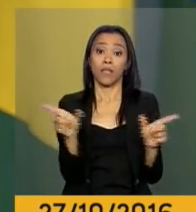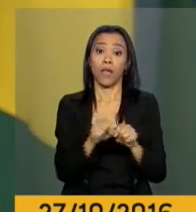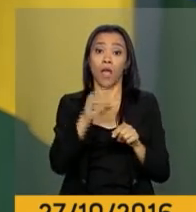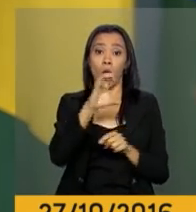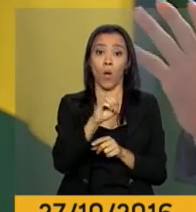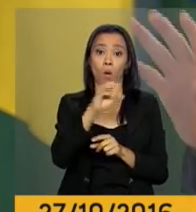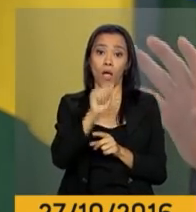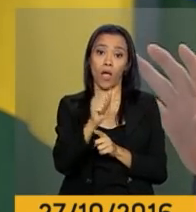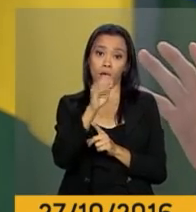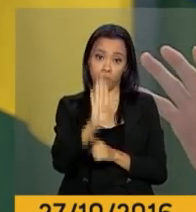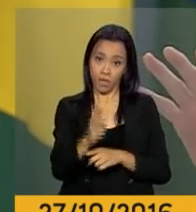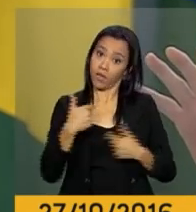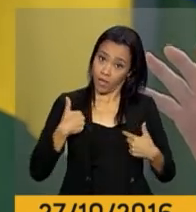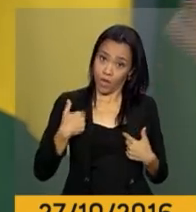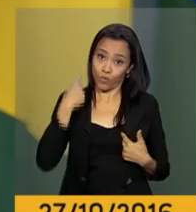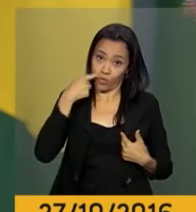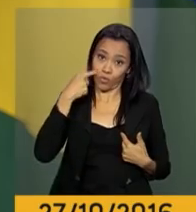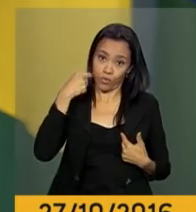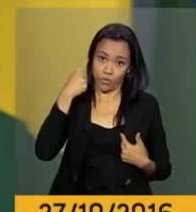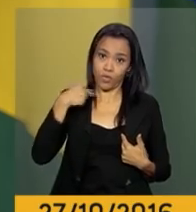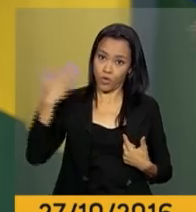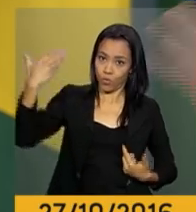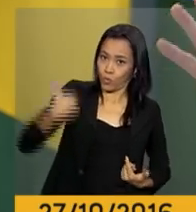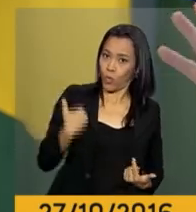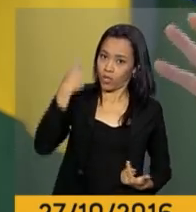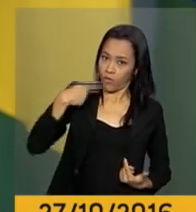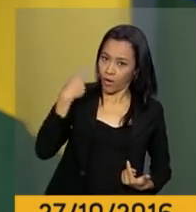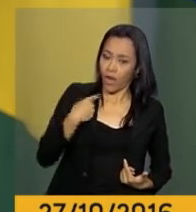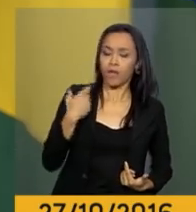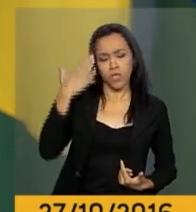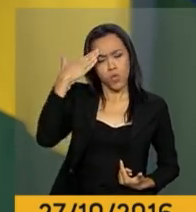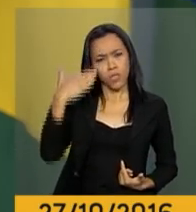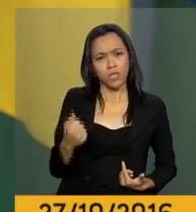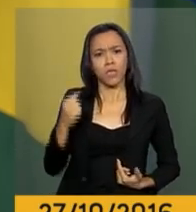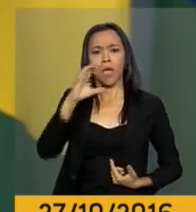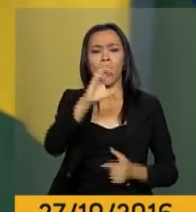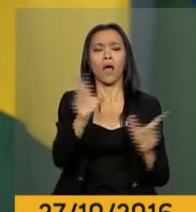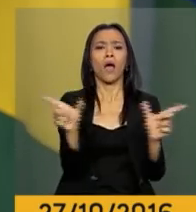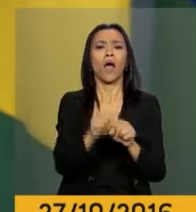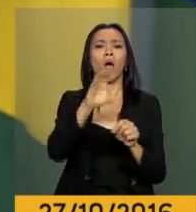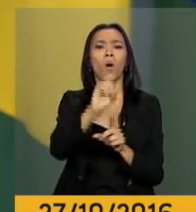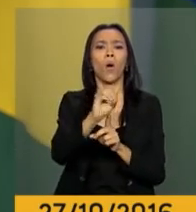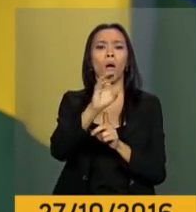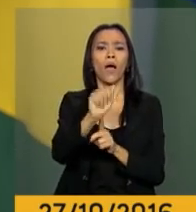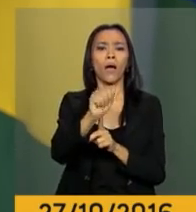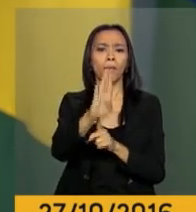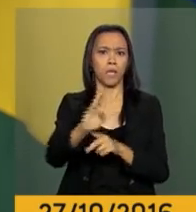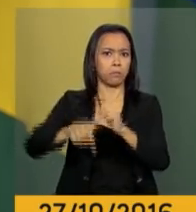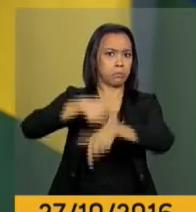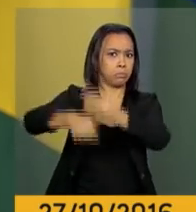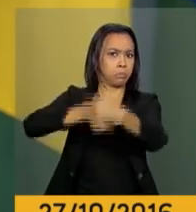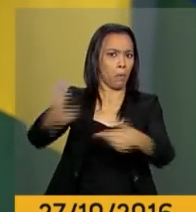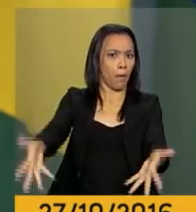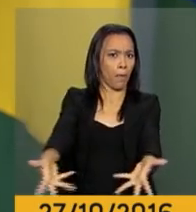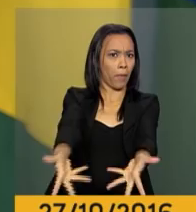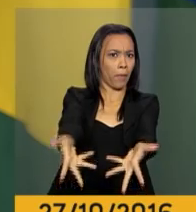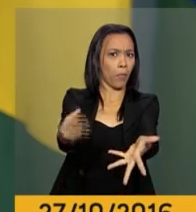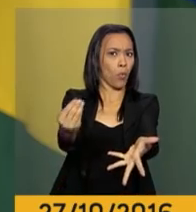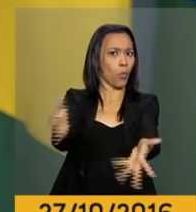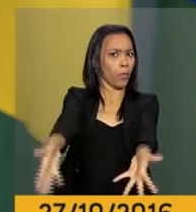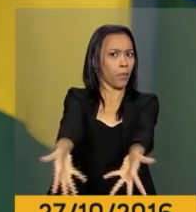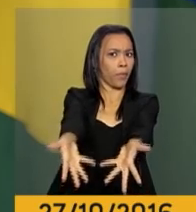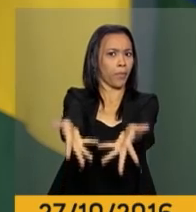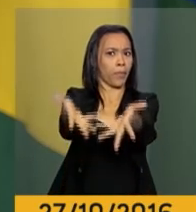Brasil, olha que eu sou advogado e sei o quanto a OAB fez pelo Brasil, desde o momento em que fez o